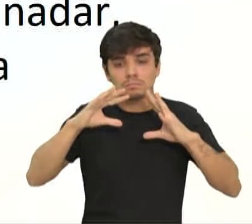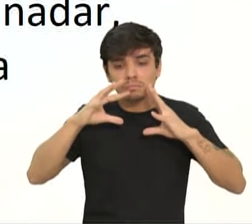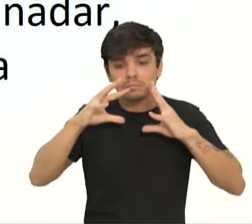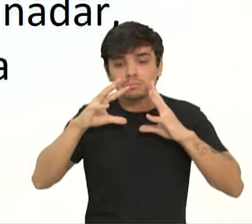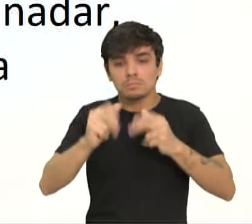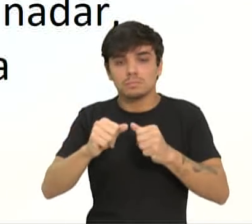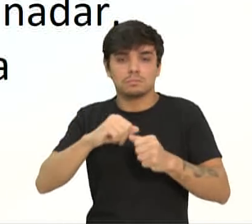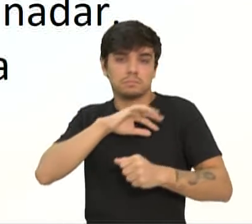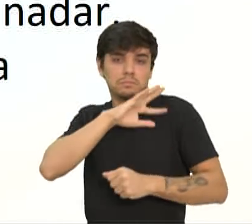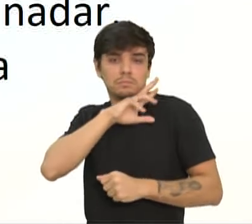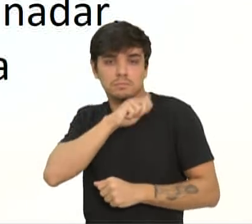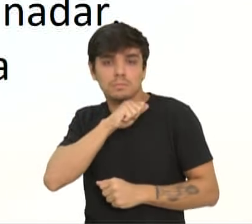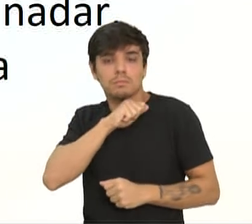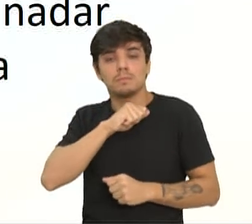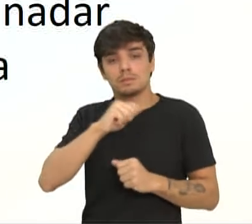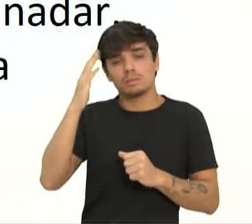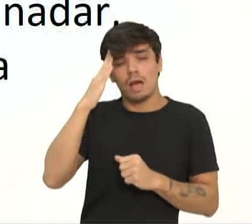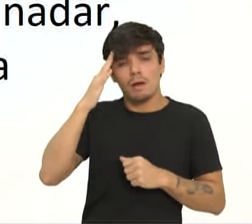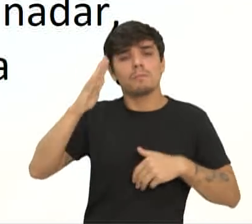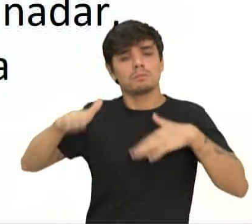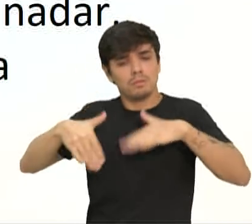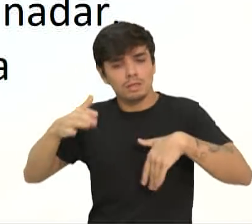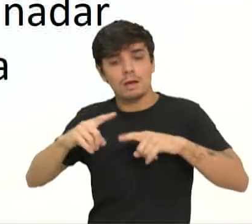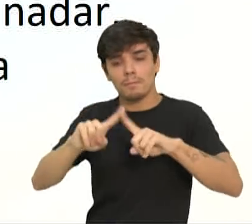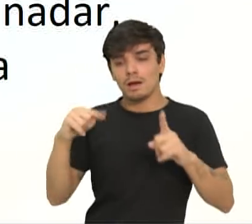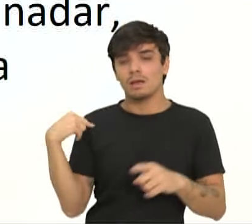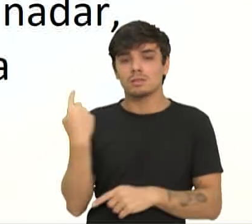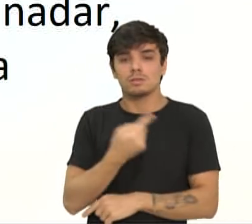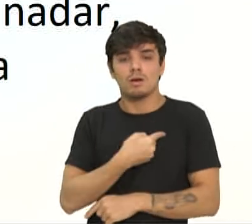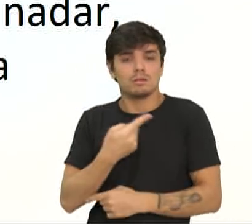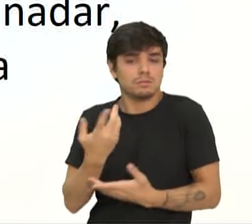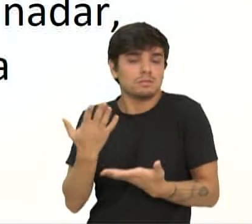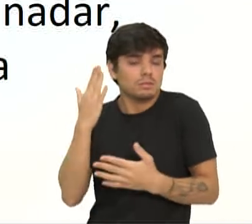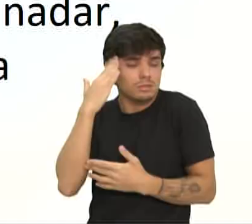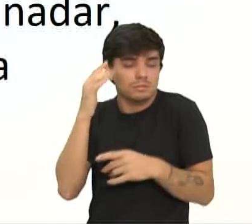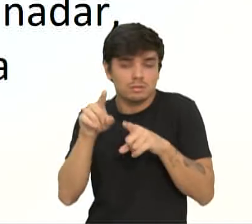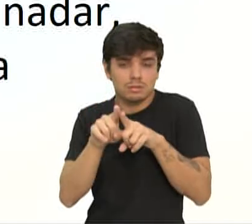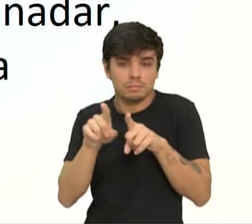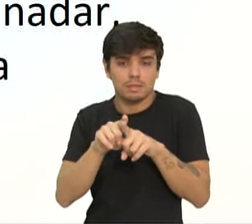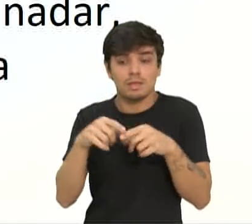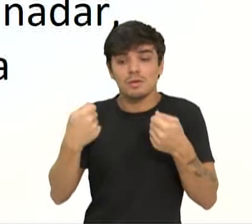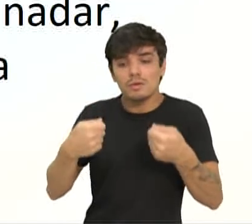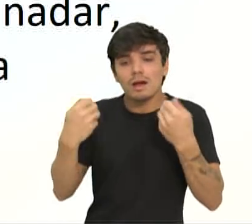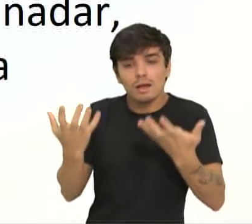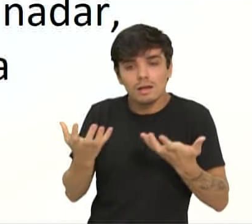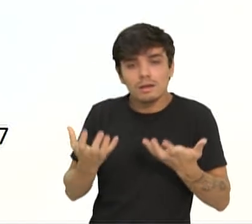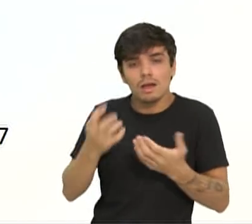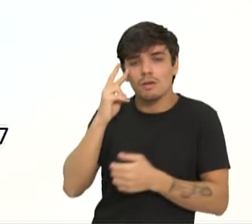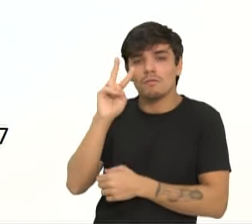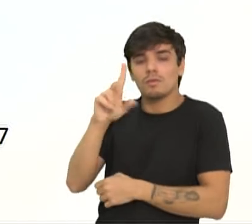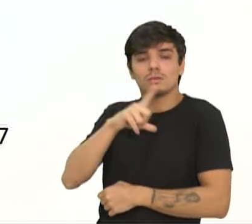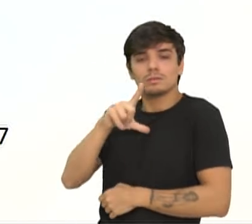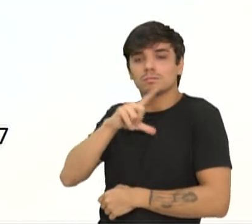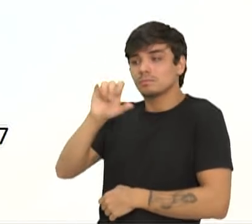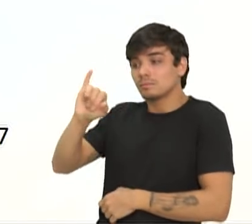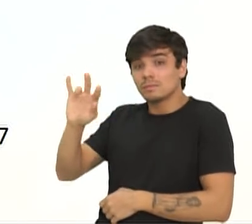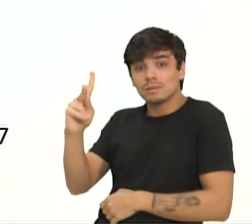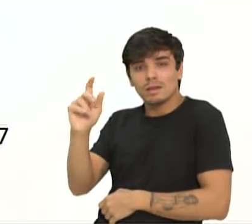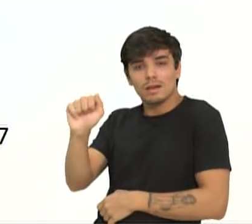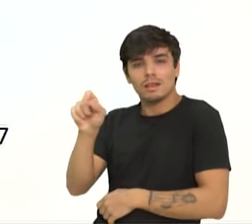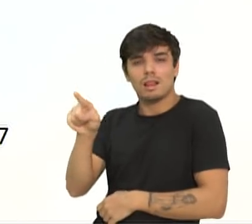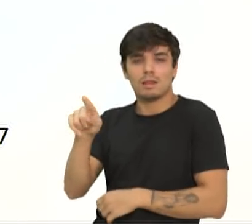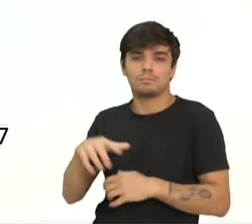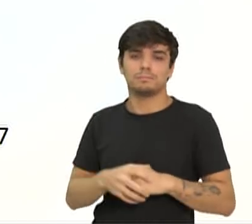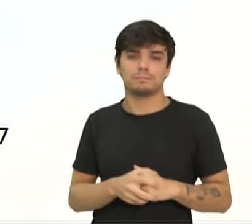precisa aprender. Mas eu queria ver o que há na ilha. Falam tanta coisa. E